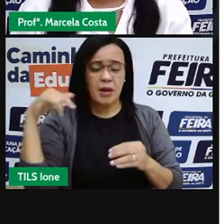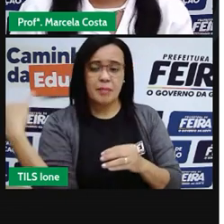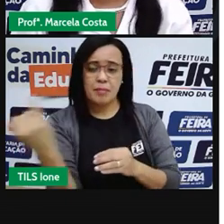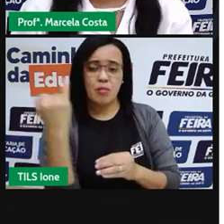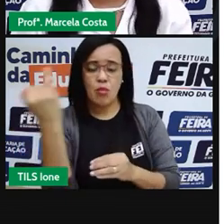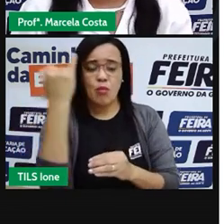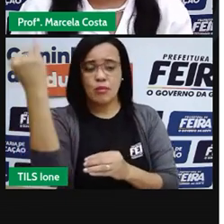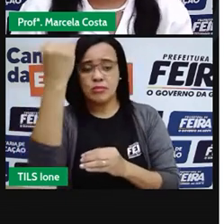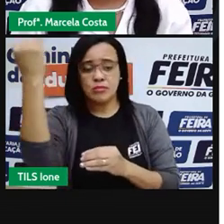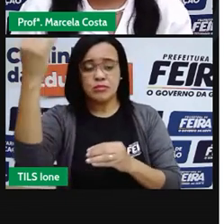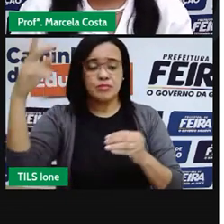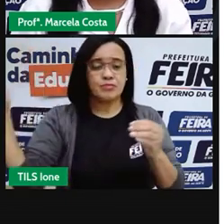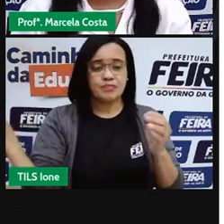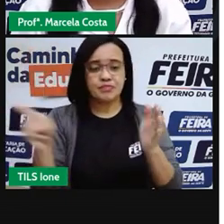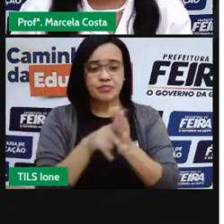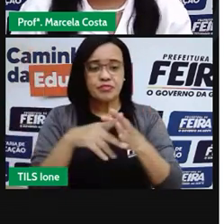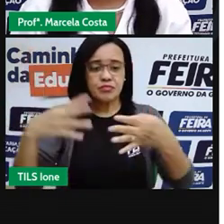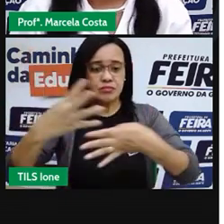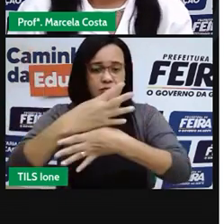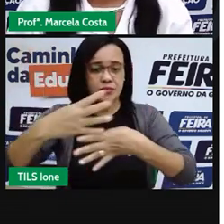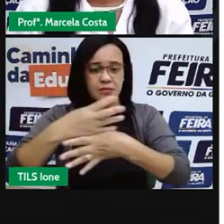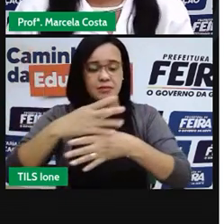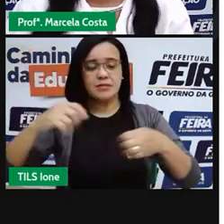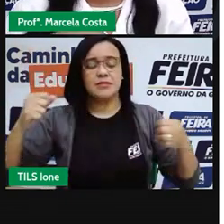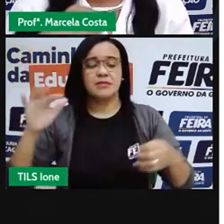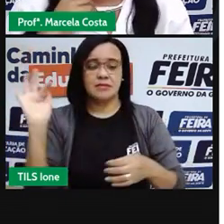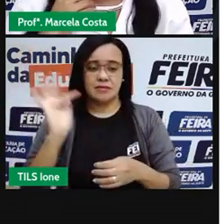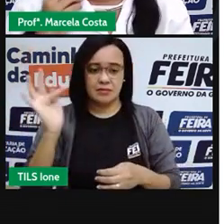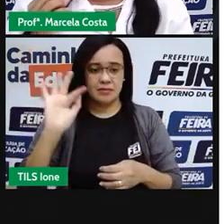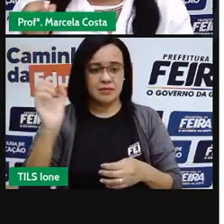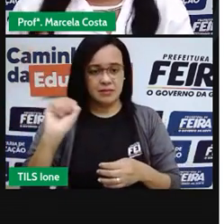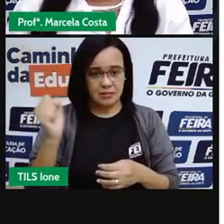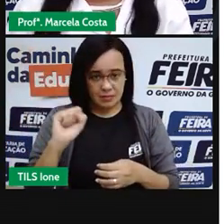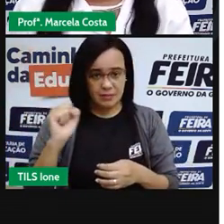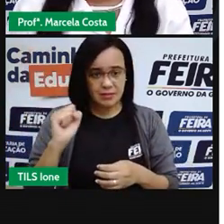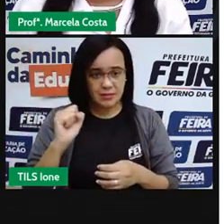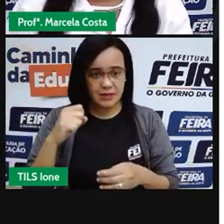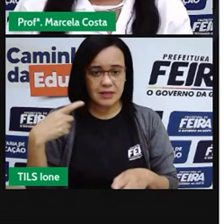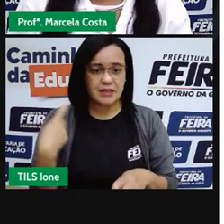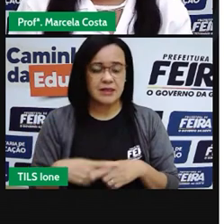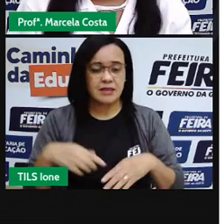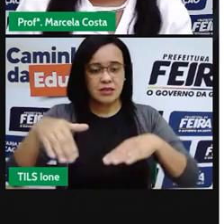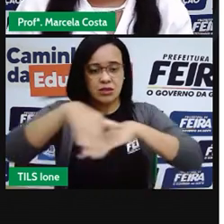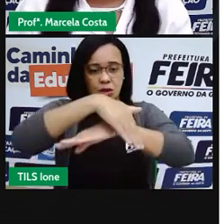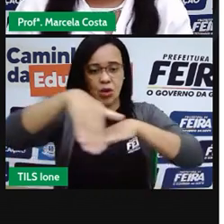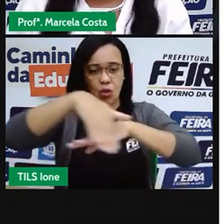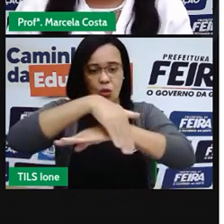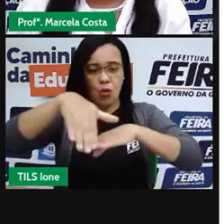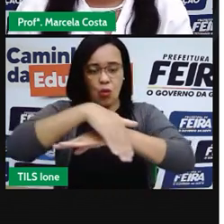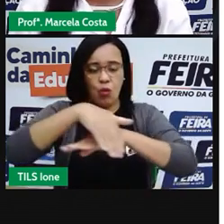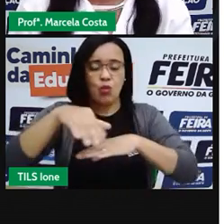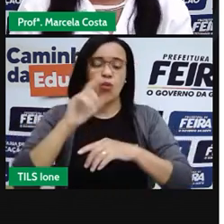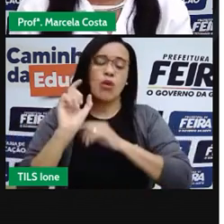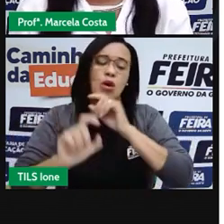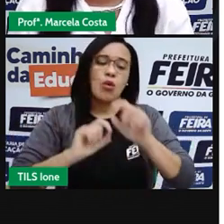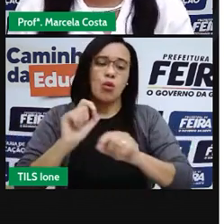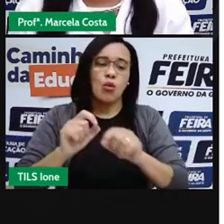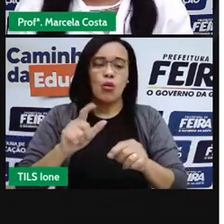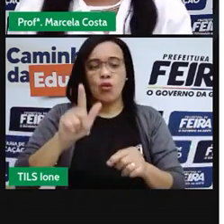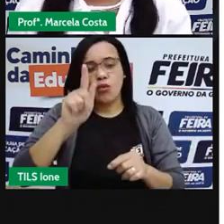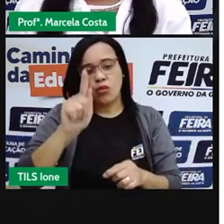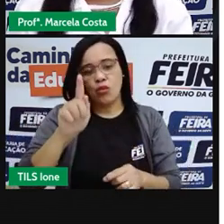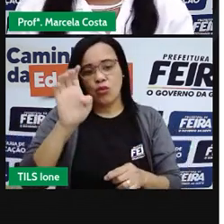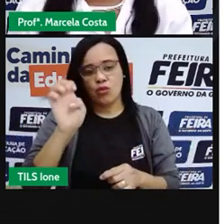patrimônio arquitetônico de Feira de Santana. Ele fica ali na rua General Câmara,